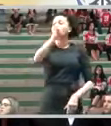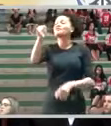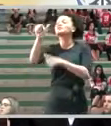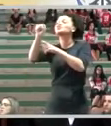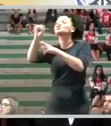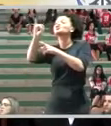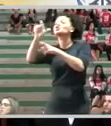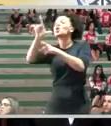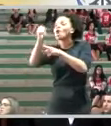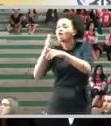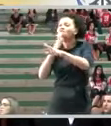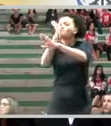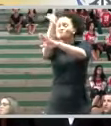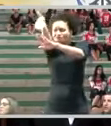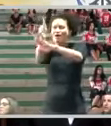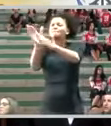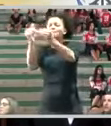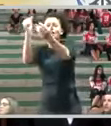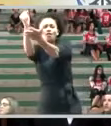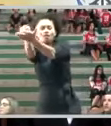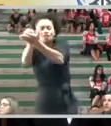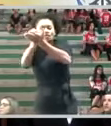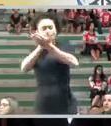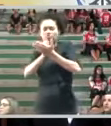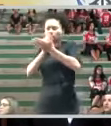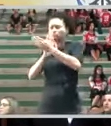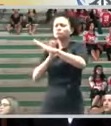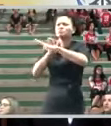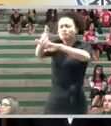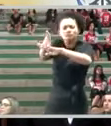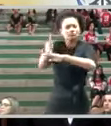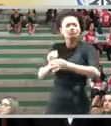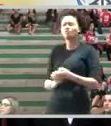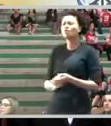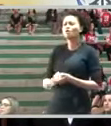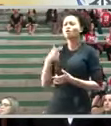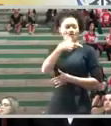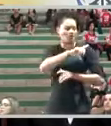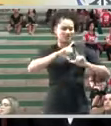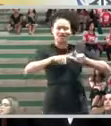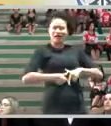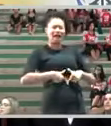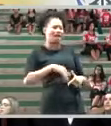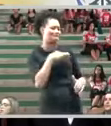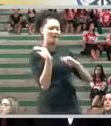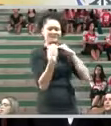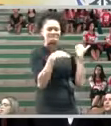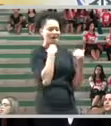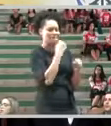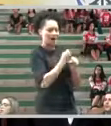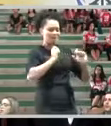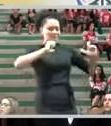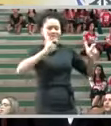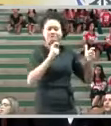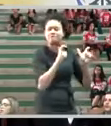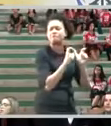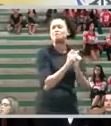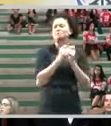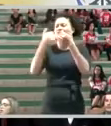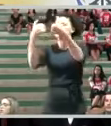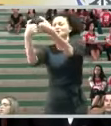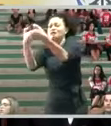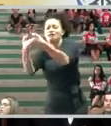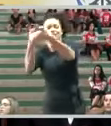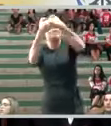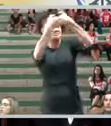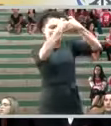pedindo socorro. E o mensageiro entra em Siló, dizendo: Israel é ferido e precisa da arca. A arca